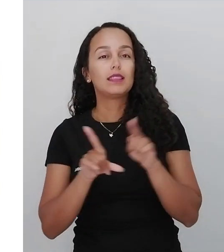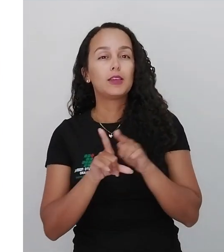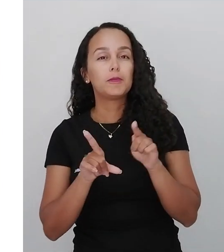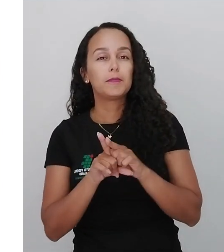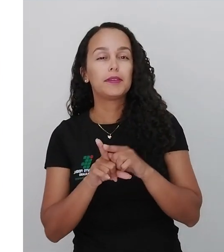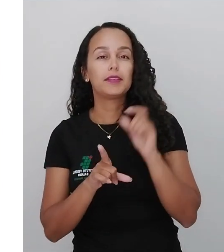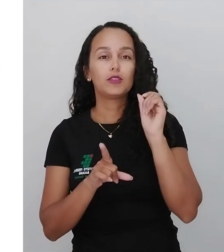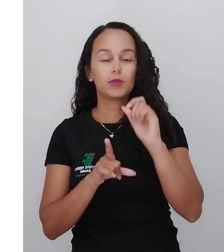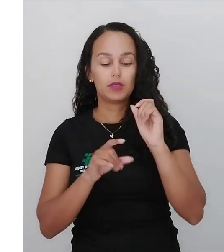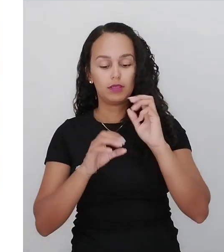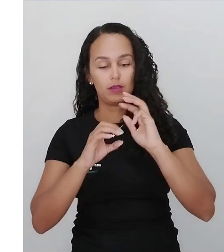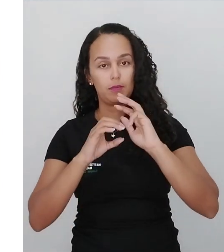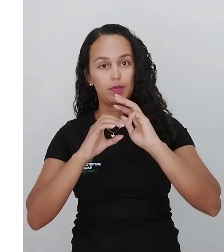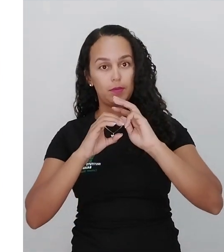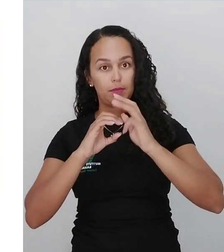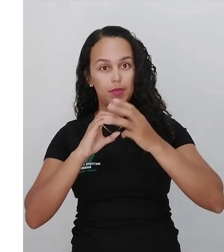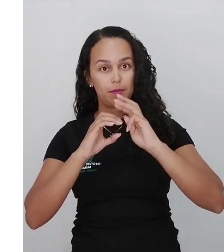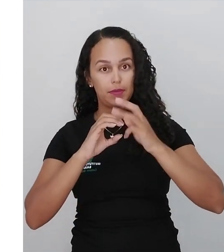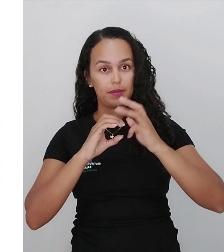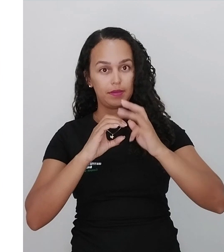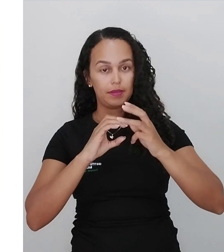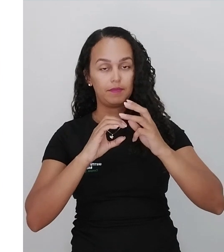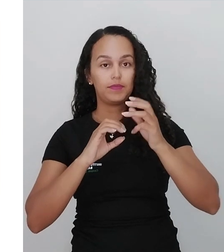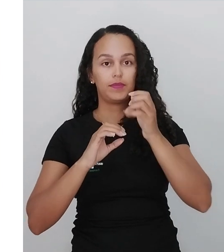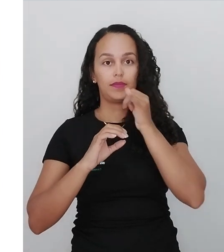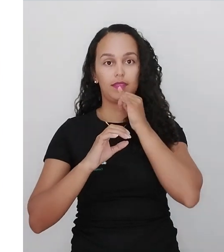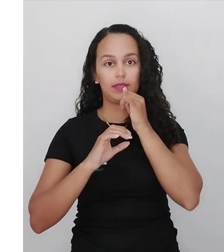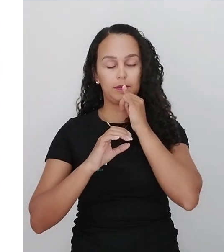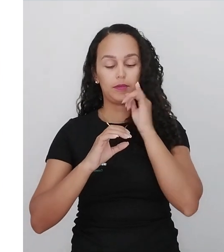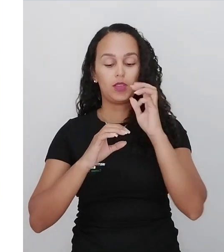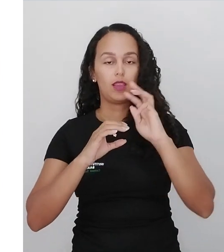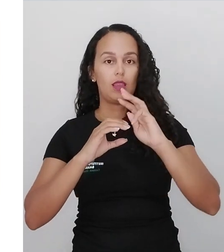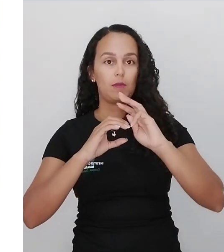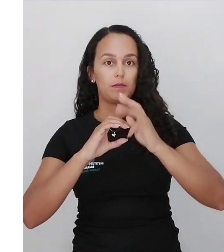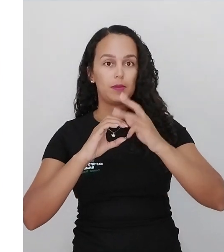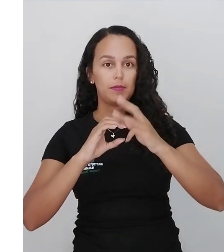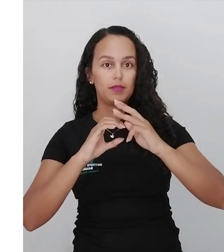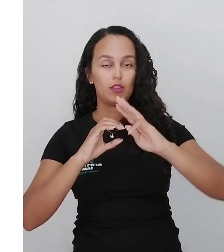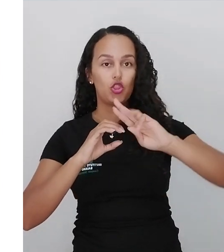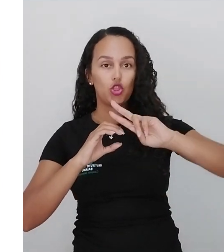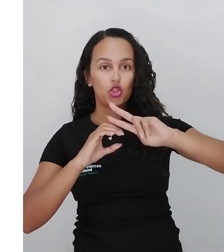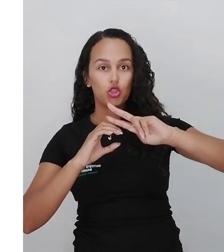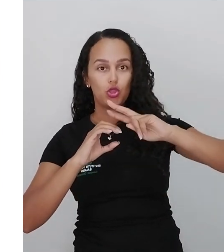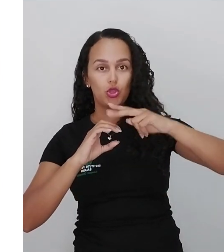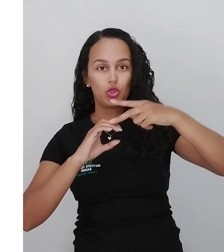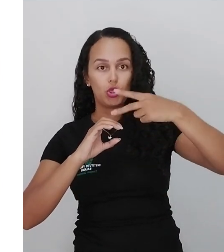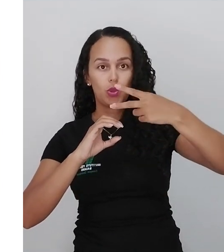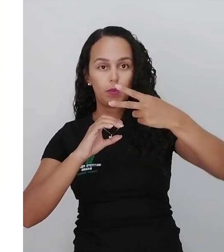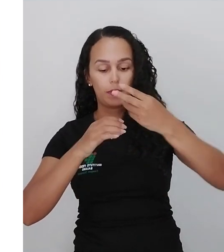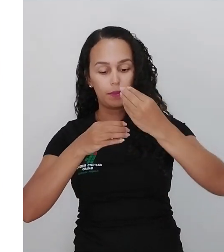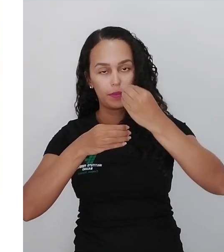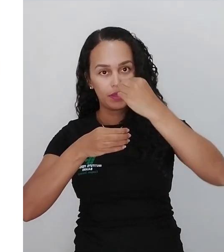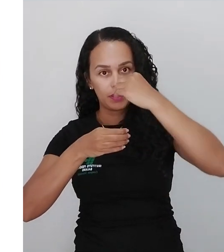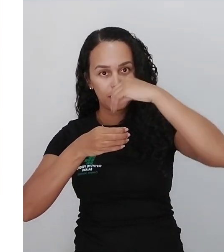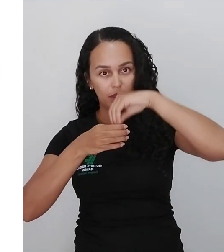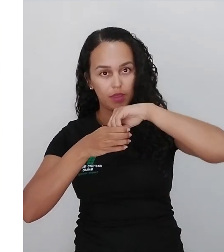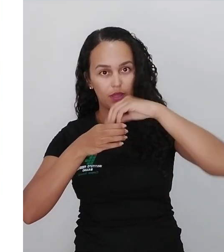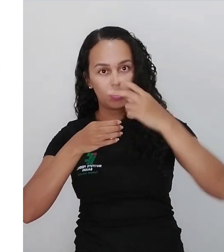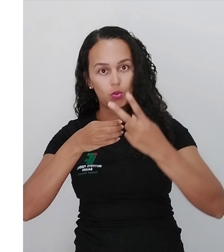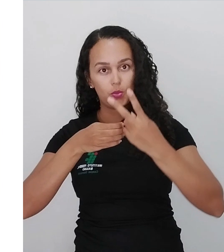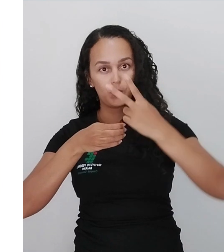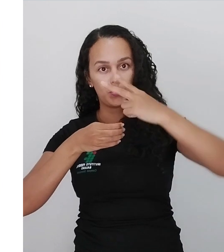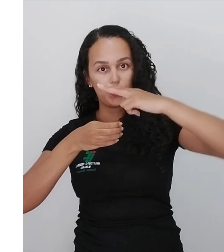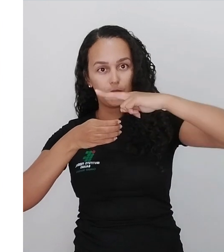se dobrar para dentro, né? Lembrando que a membrana plasmática é a membrana que reveste a célula, ela começou então a